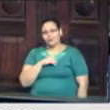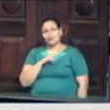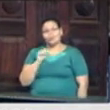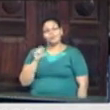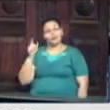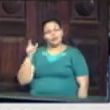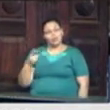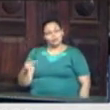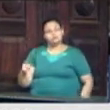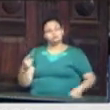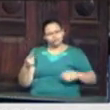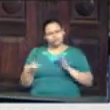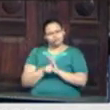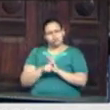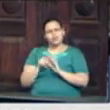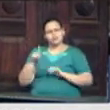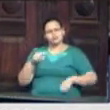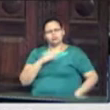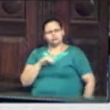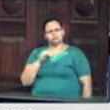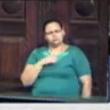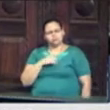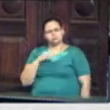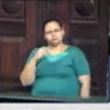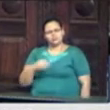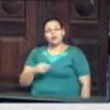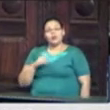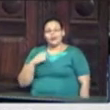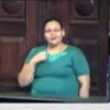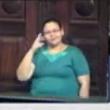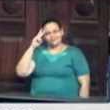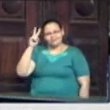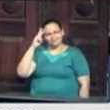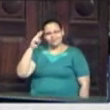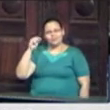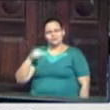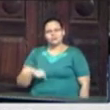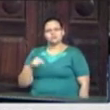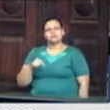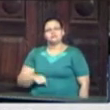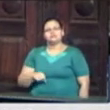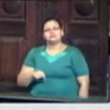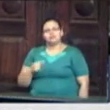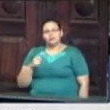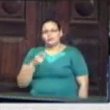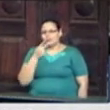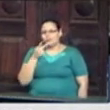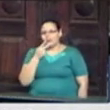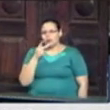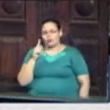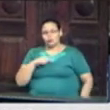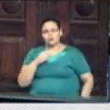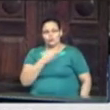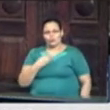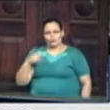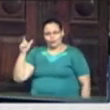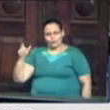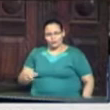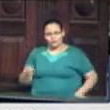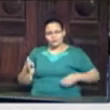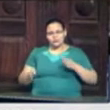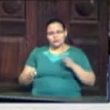lhe é devido, que é o seu salário. Lembrando aqui a fala do então governador em exercício,